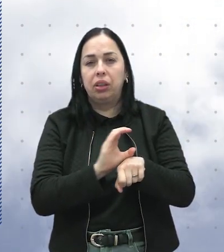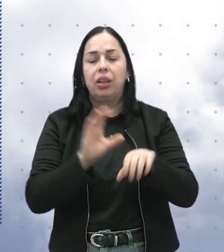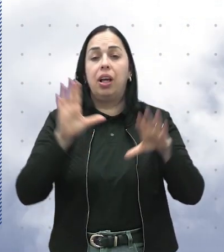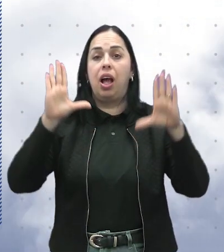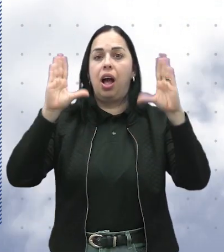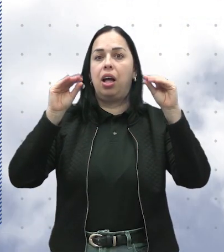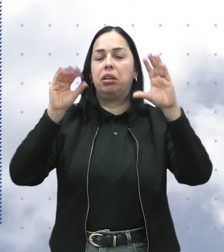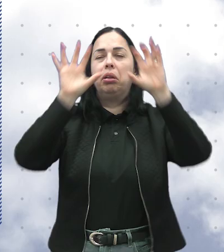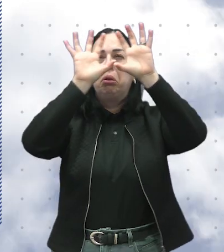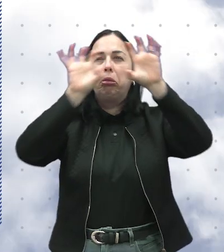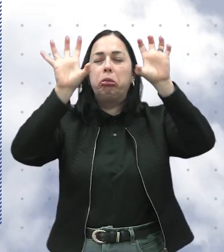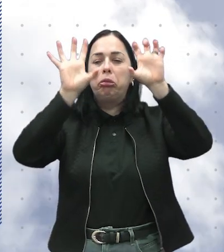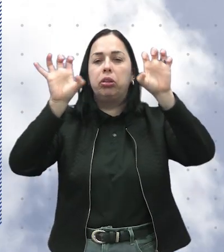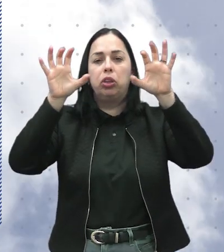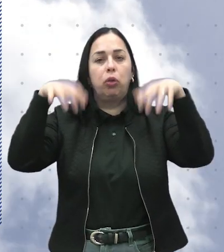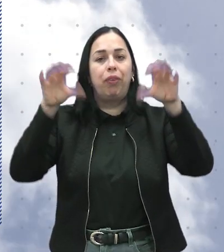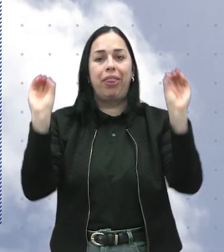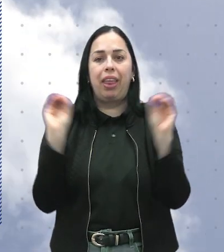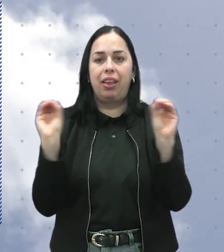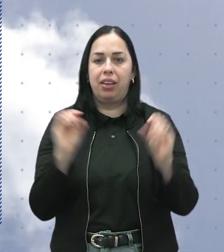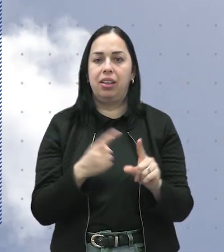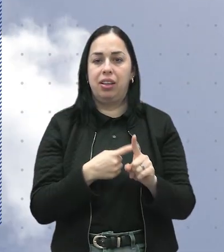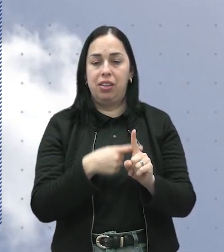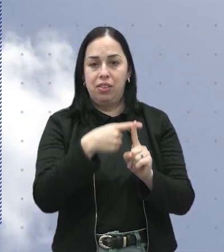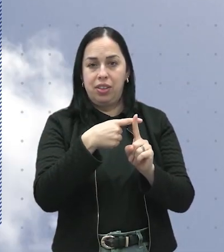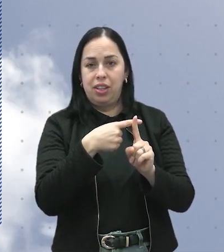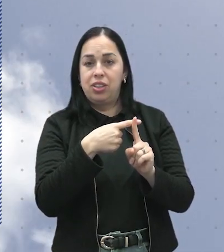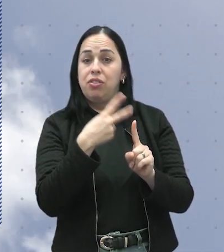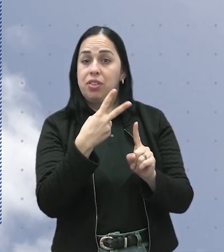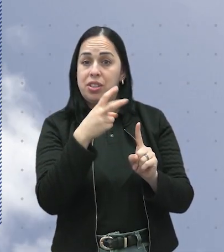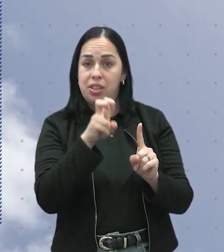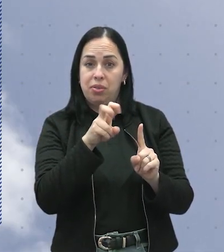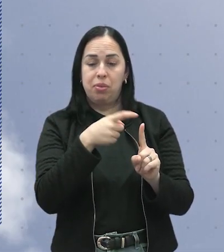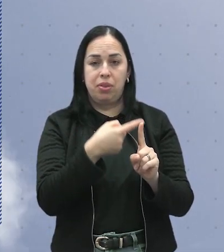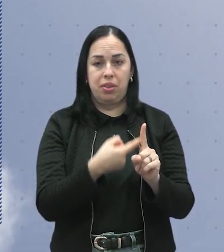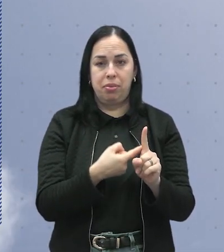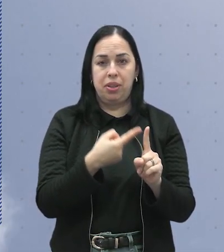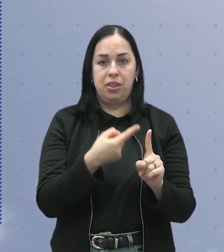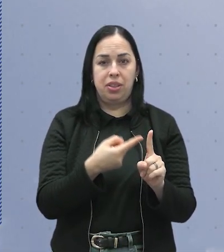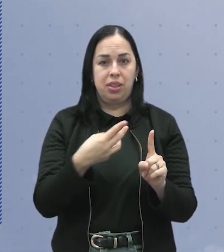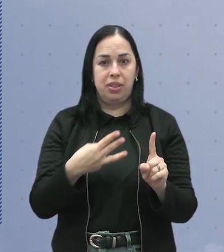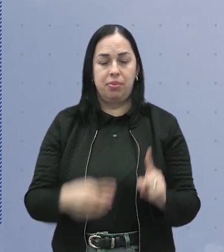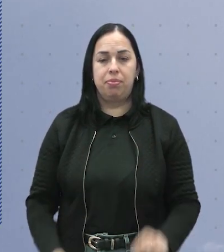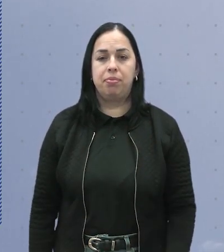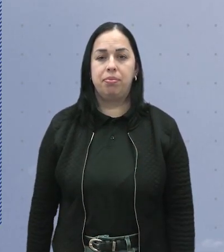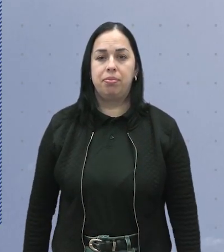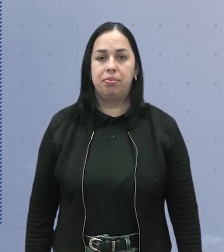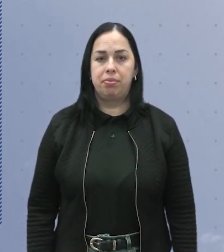o céu segue nublado e sem previsão de chuva. A máxima prevista é de 25, com